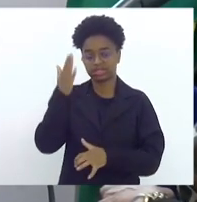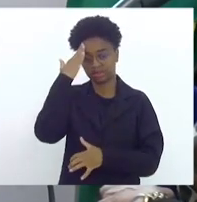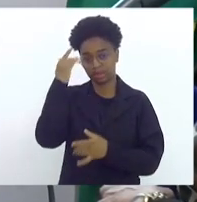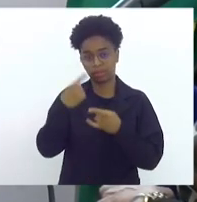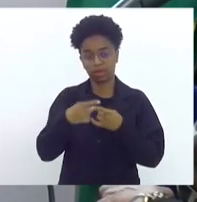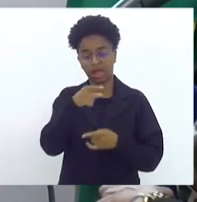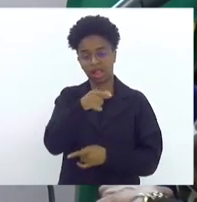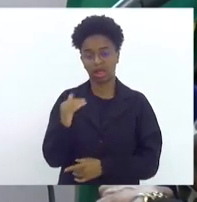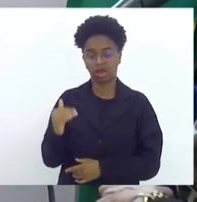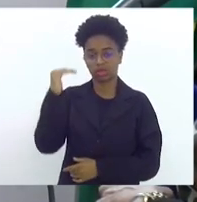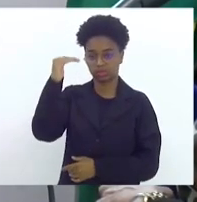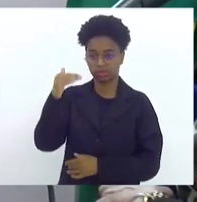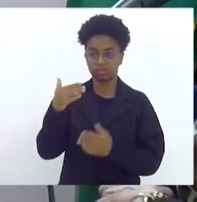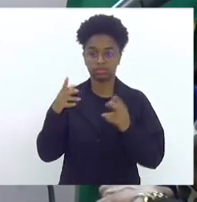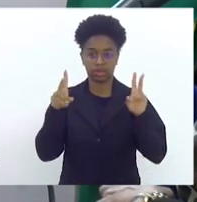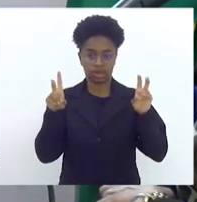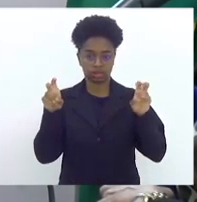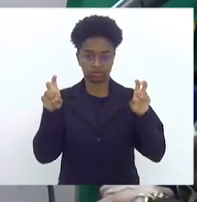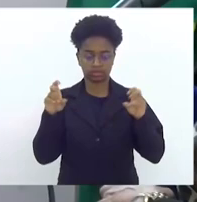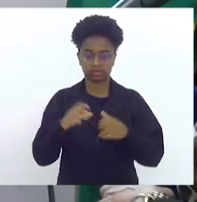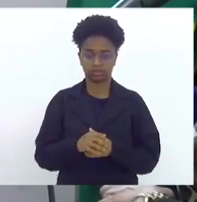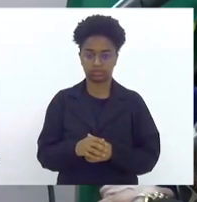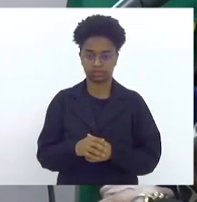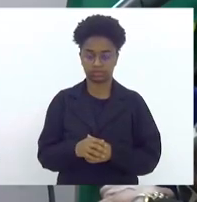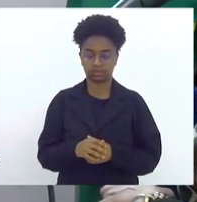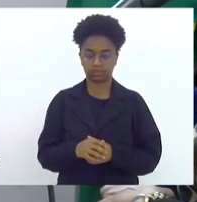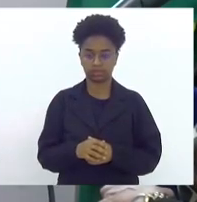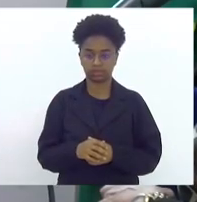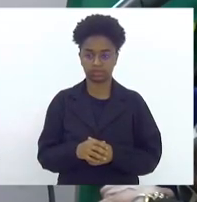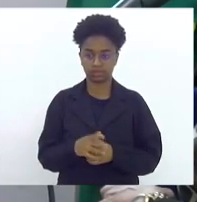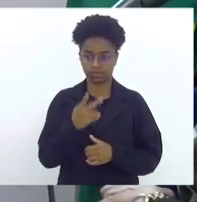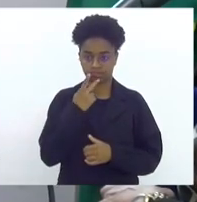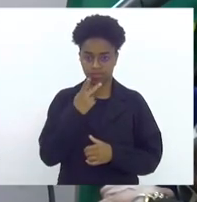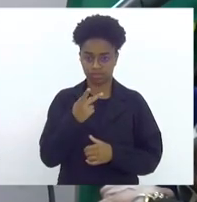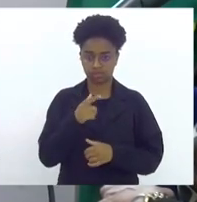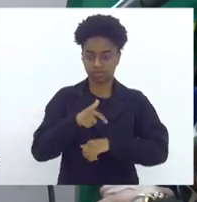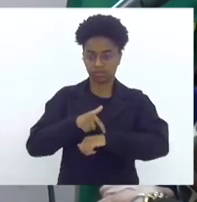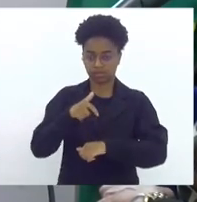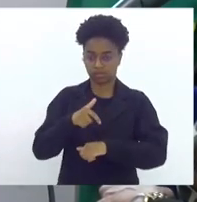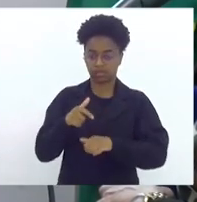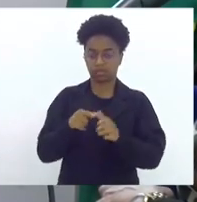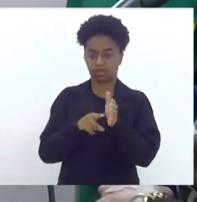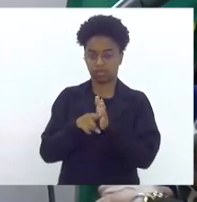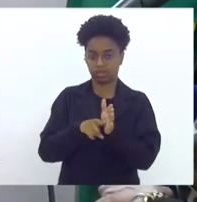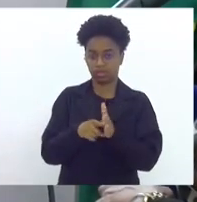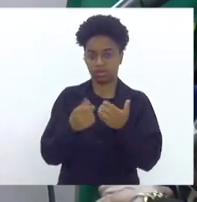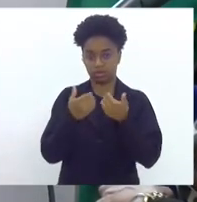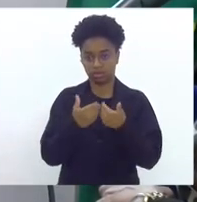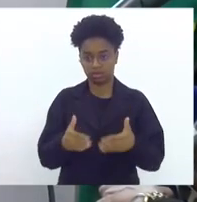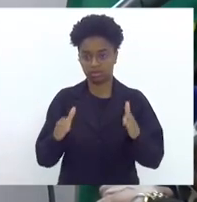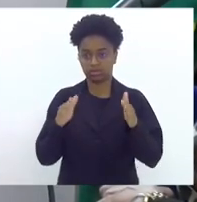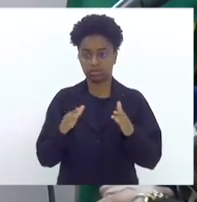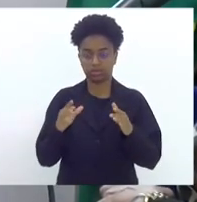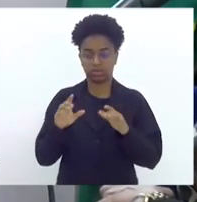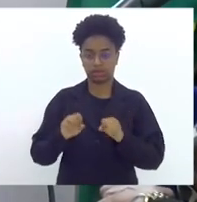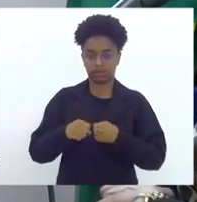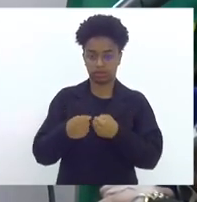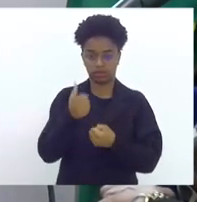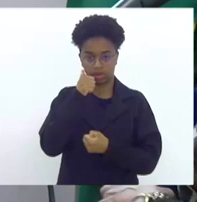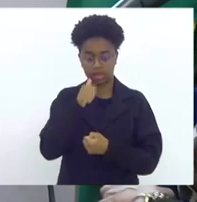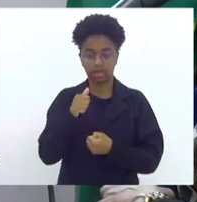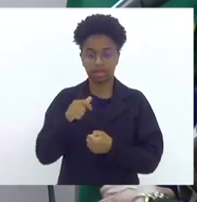ela é uma adulta ela abre aspas e diz o seguinte no meio de uma audiência para defender mulher ela pegou tirou minha frase de